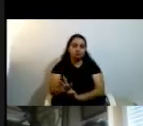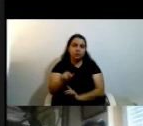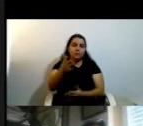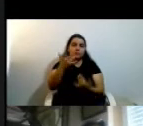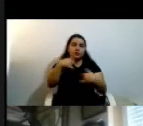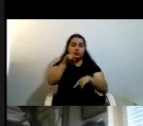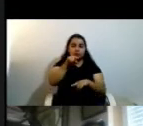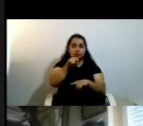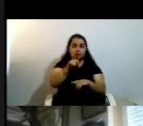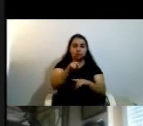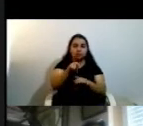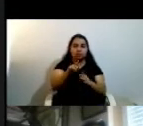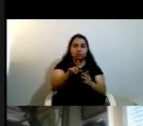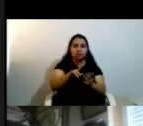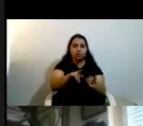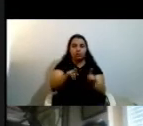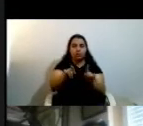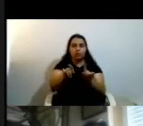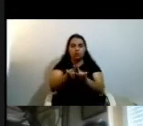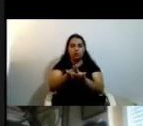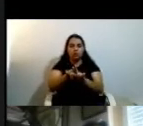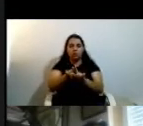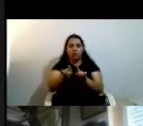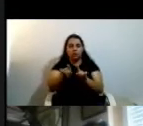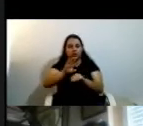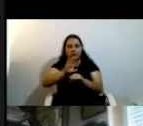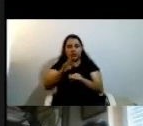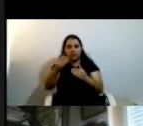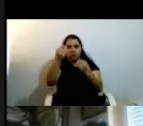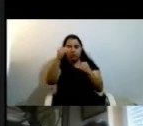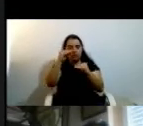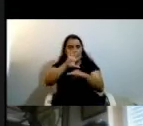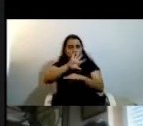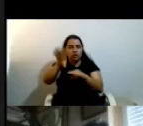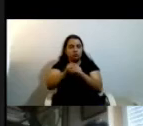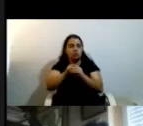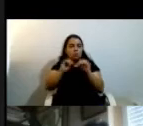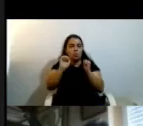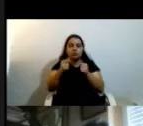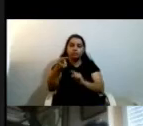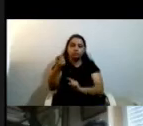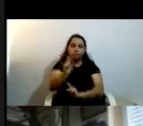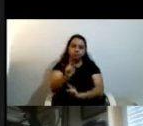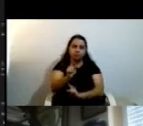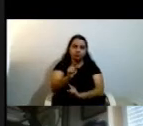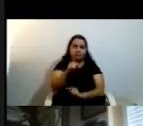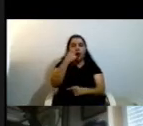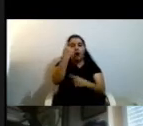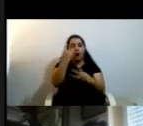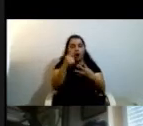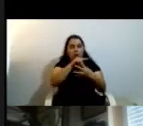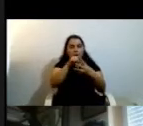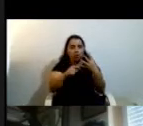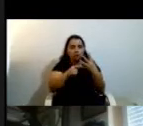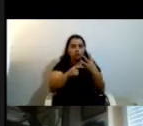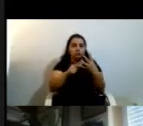se traduz naquilo que seria uma educação inclusiva de qualidade. Existem três principais fatores que foram apontados nos grupos